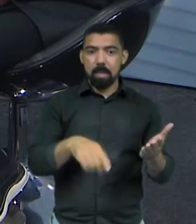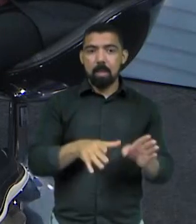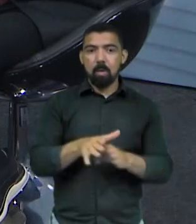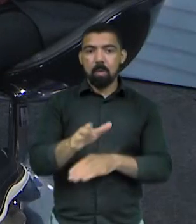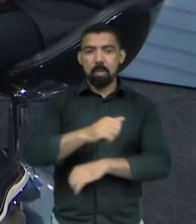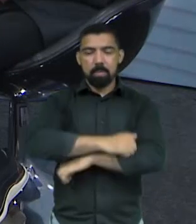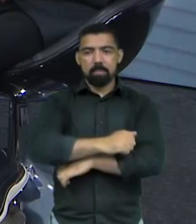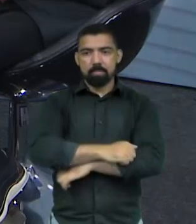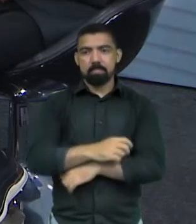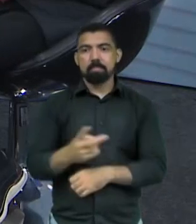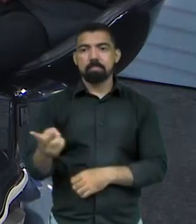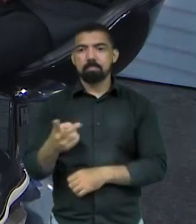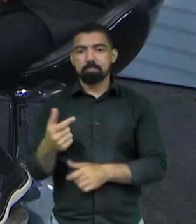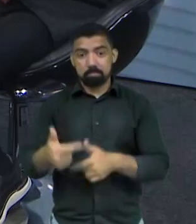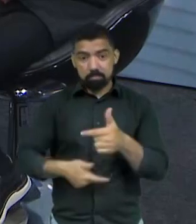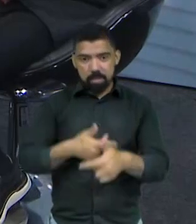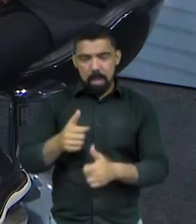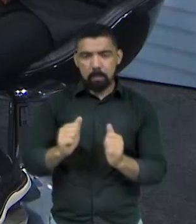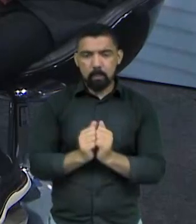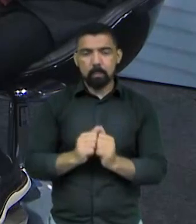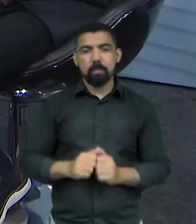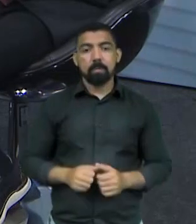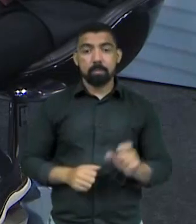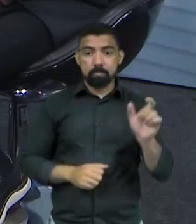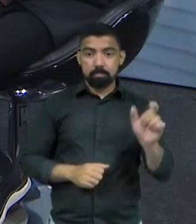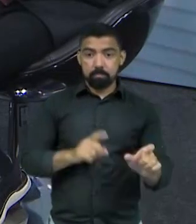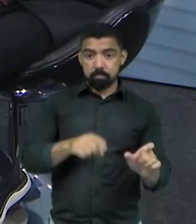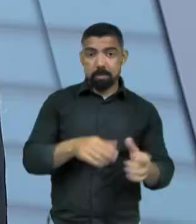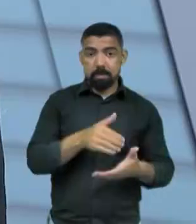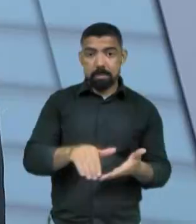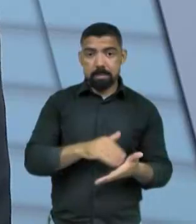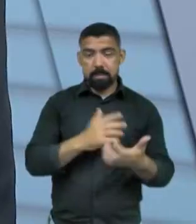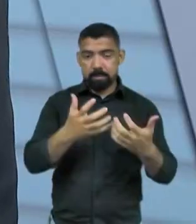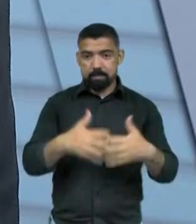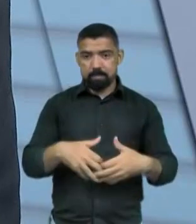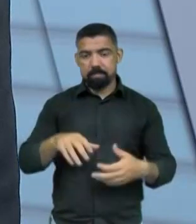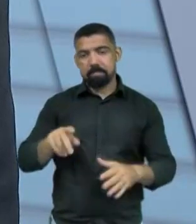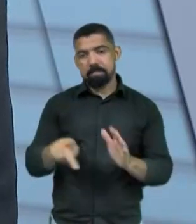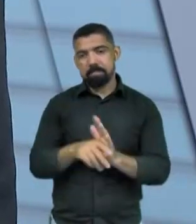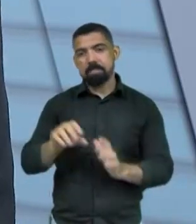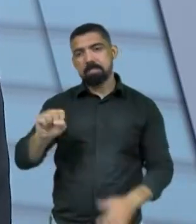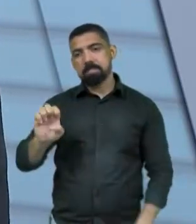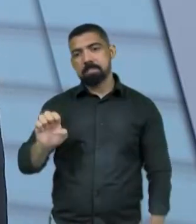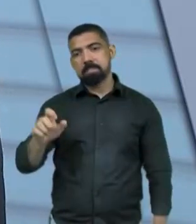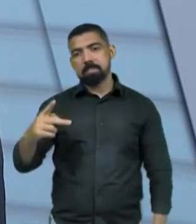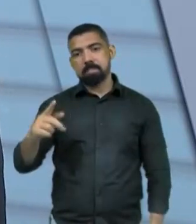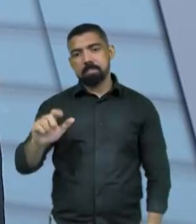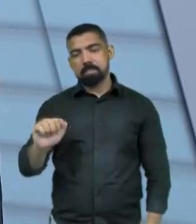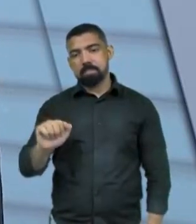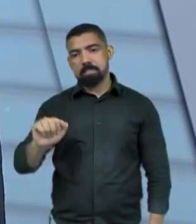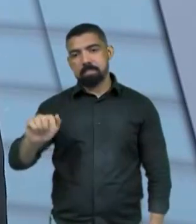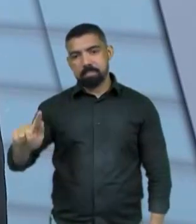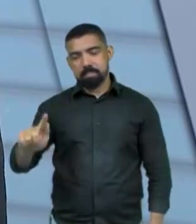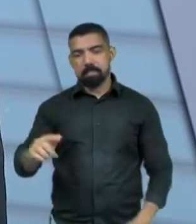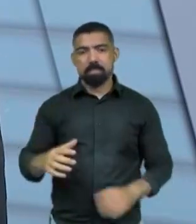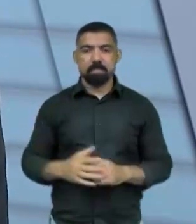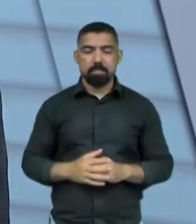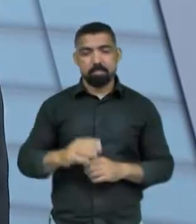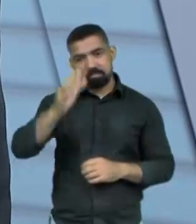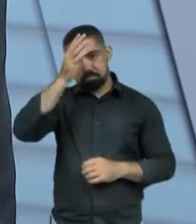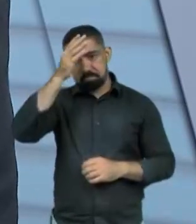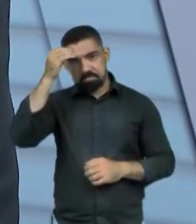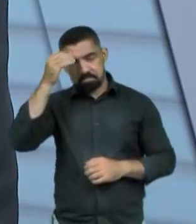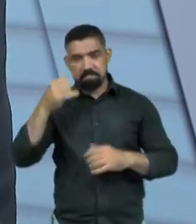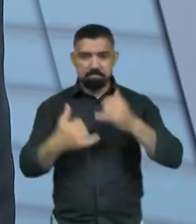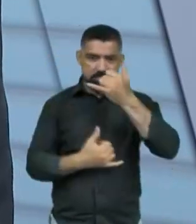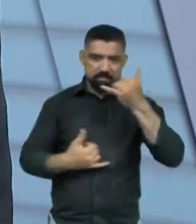e atuou aí como secretário executivo da CEPLAG, né? Governo Camilo, governo Isouro.